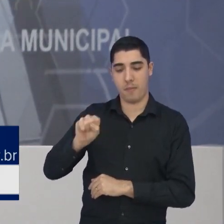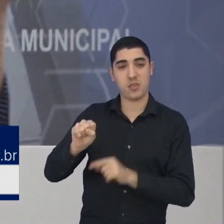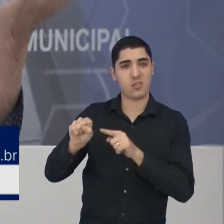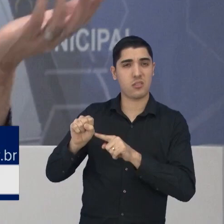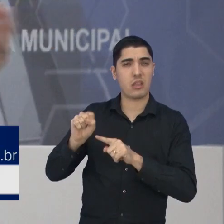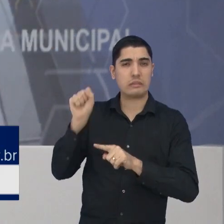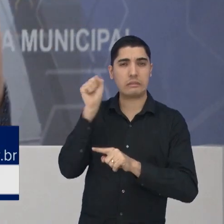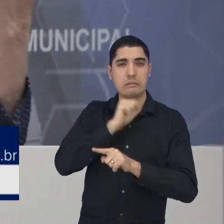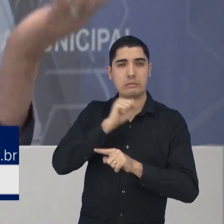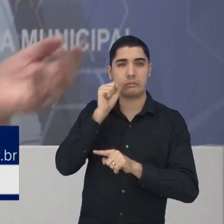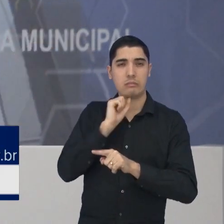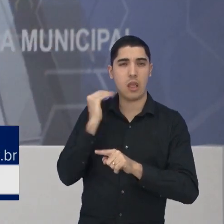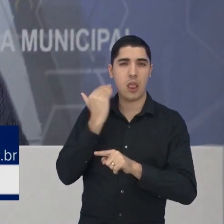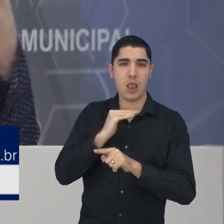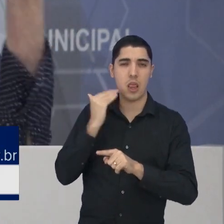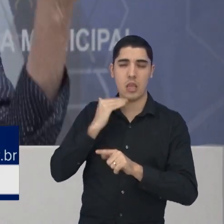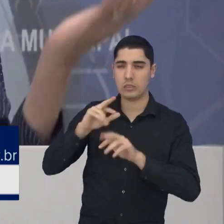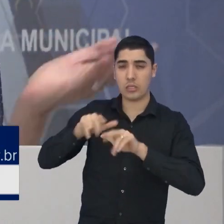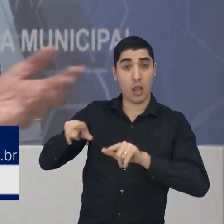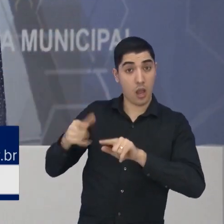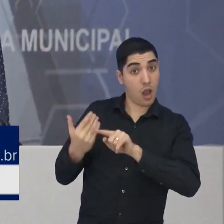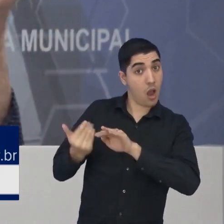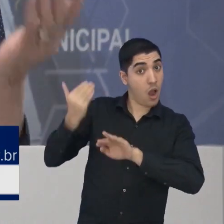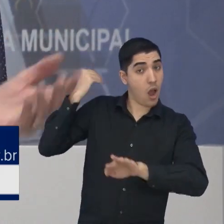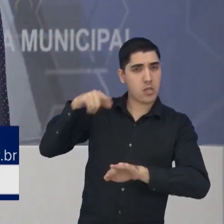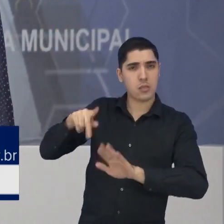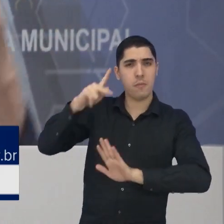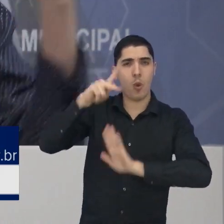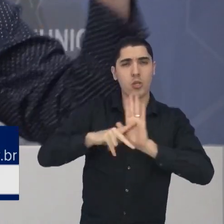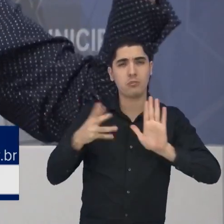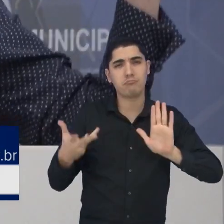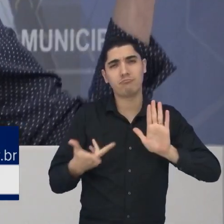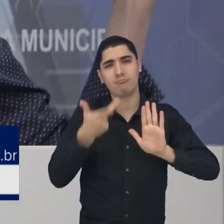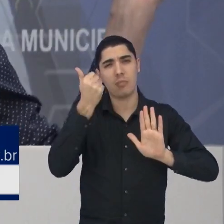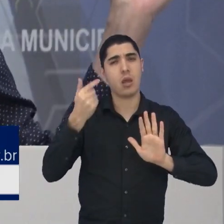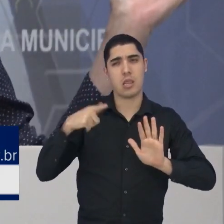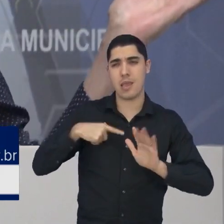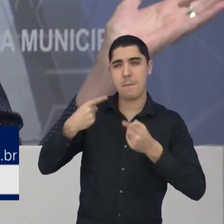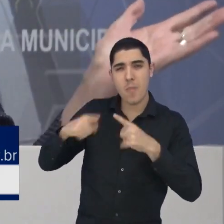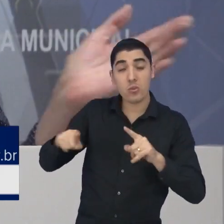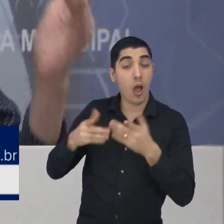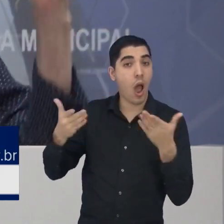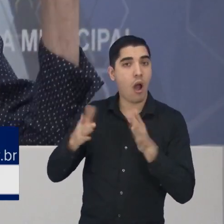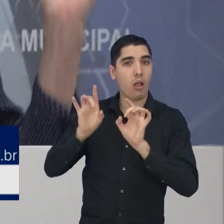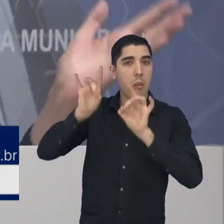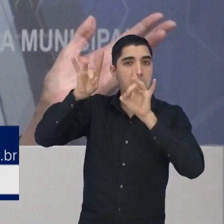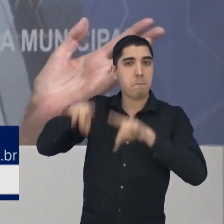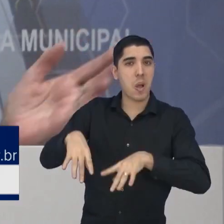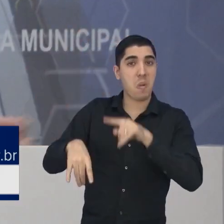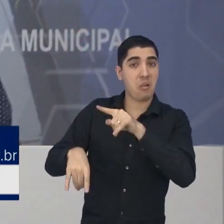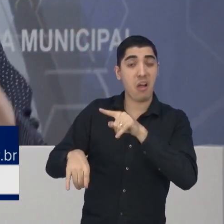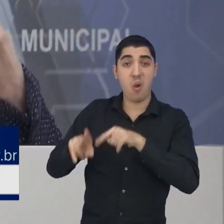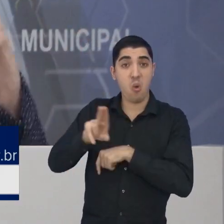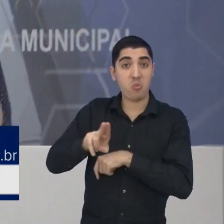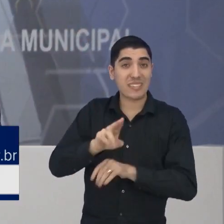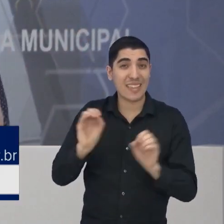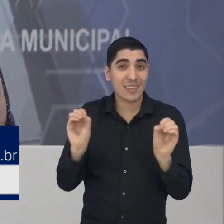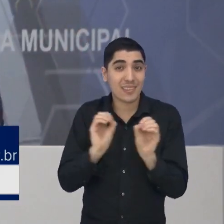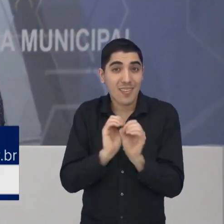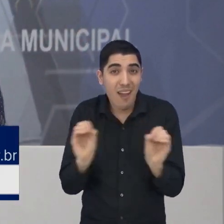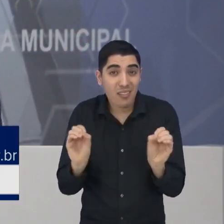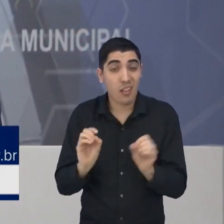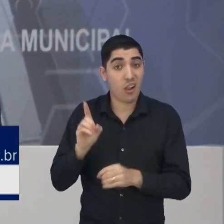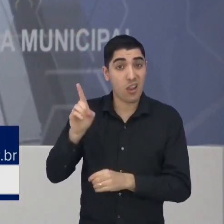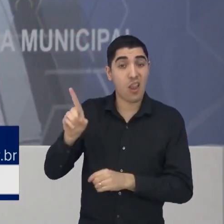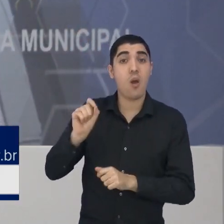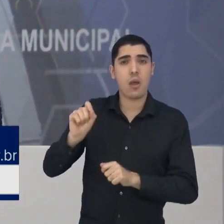cantado em rolas e boas, que é um projeto lindo, maravilhoso, está a casa abandonada lá, sem uso,